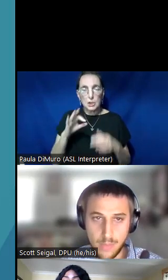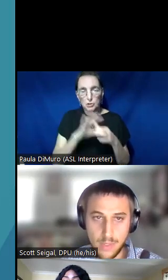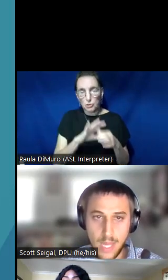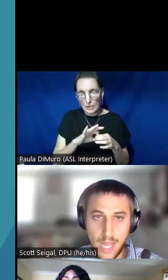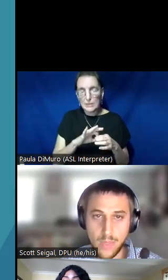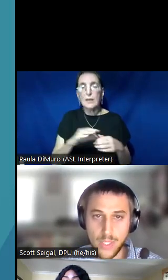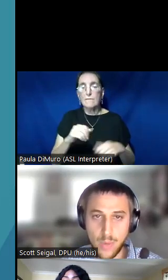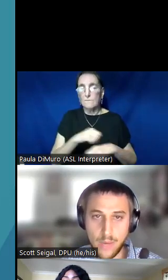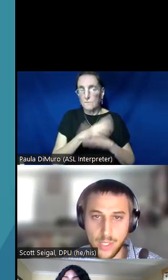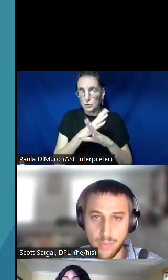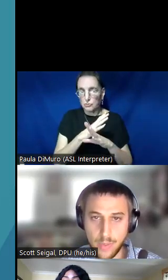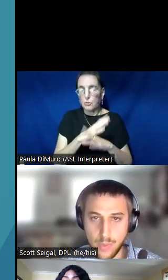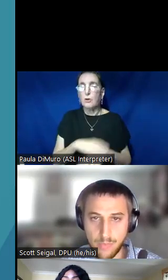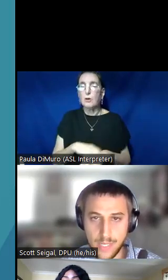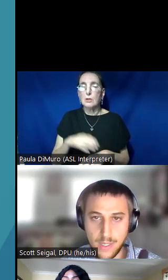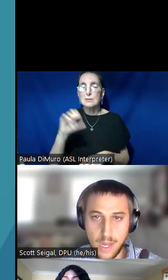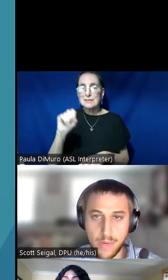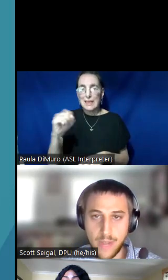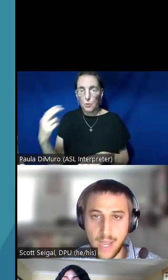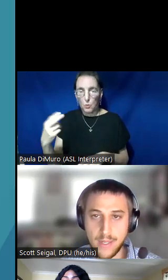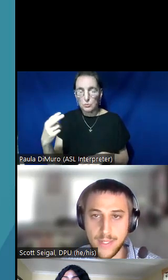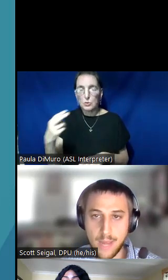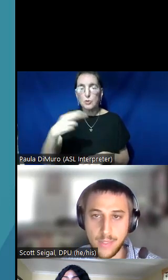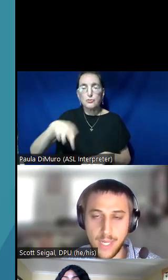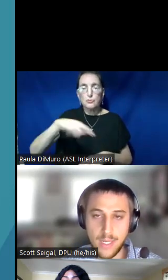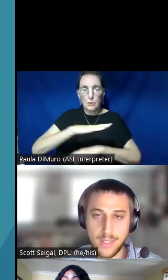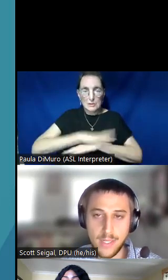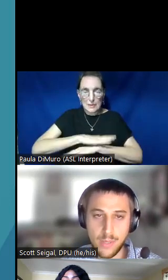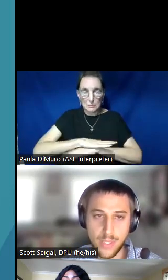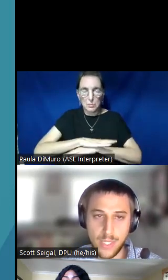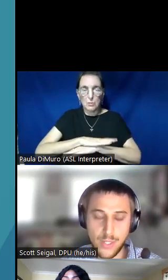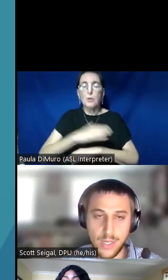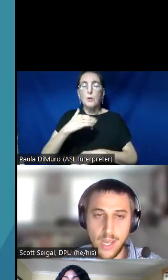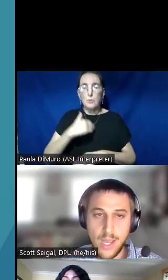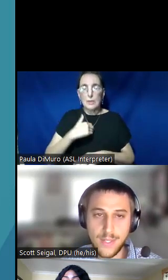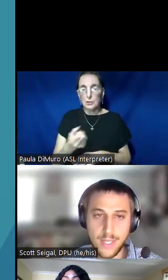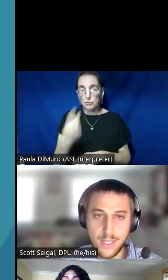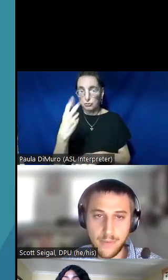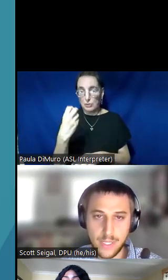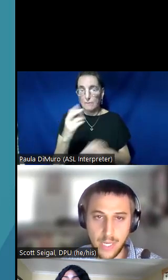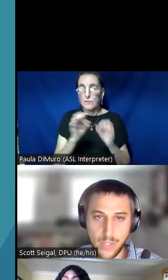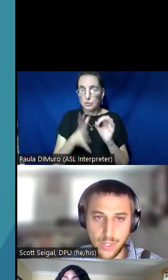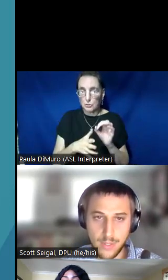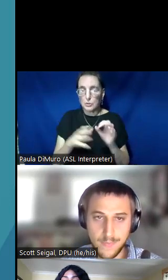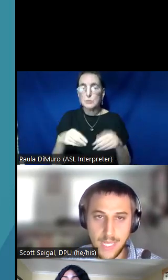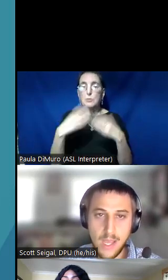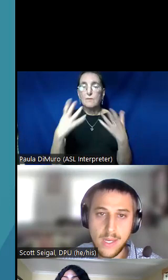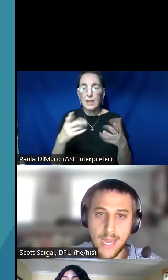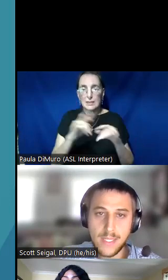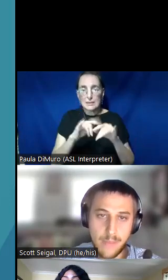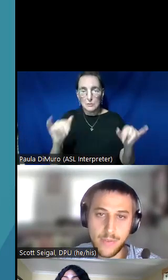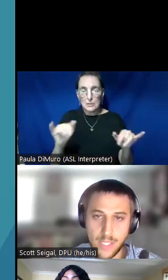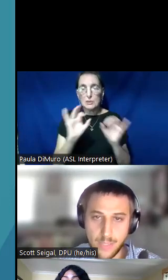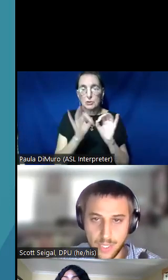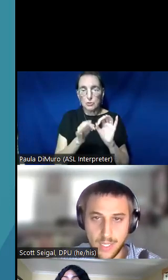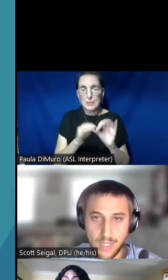2022, no fase mesa redonda, com intérpretes presente para proveniência e